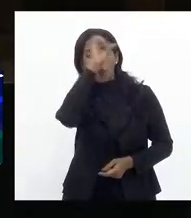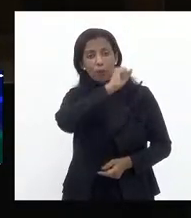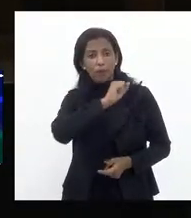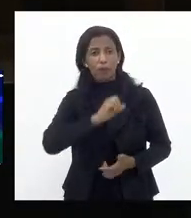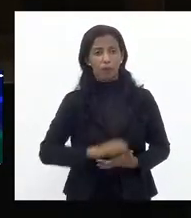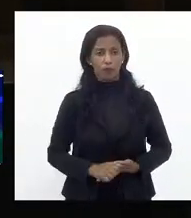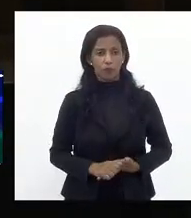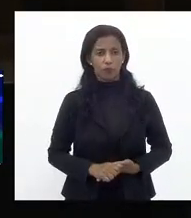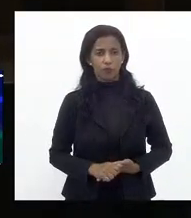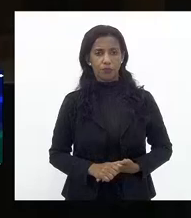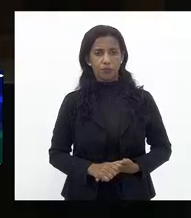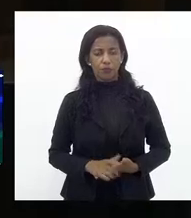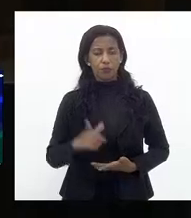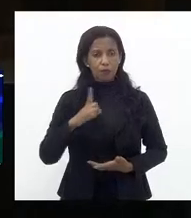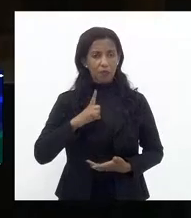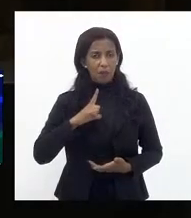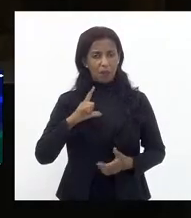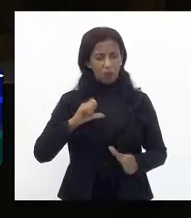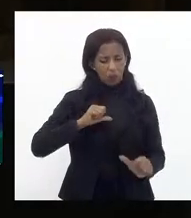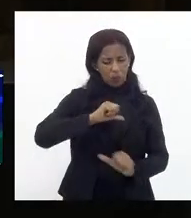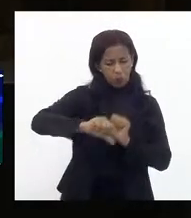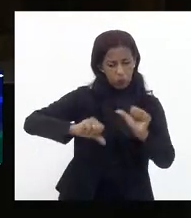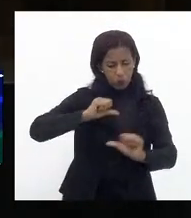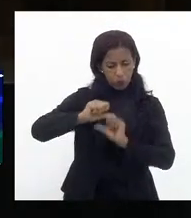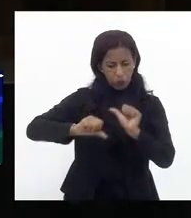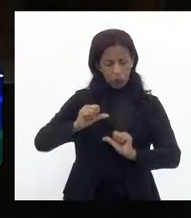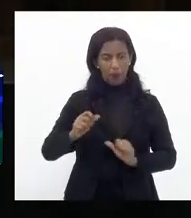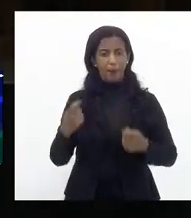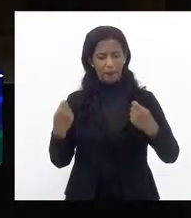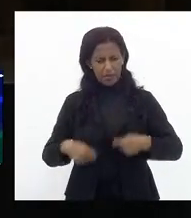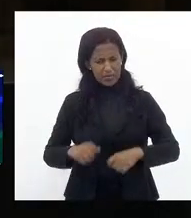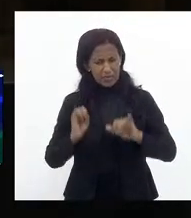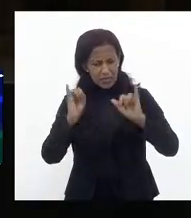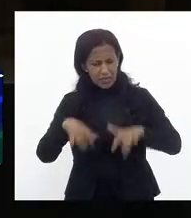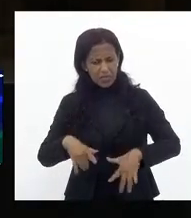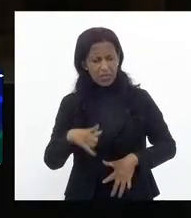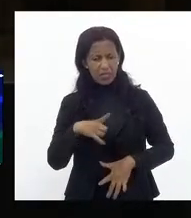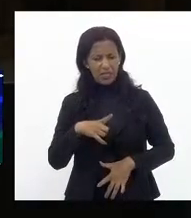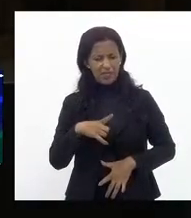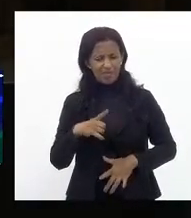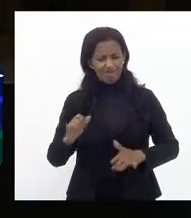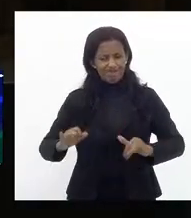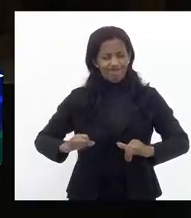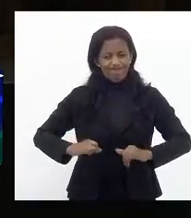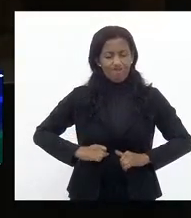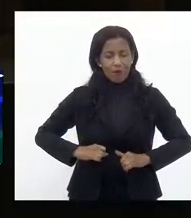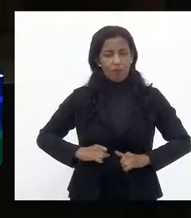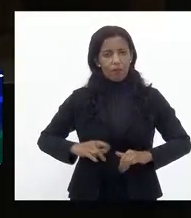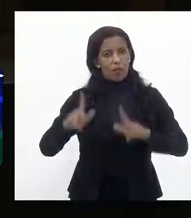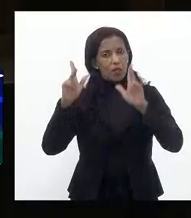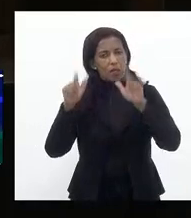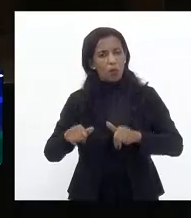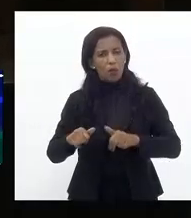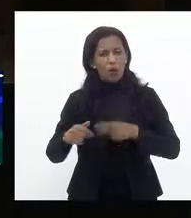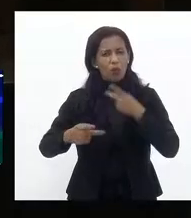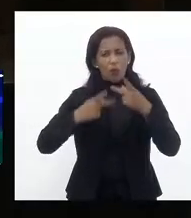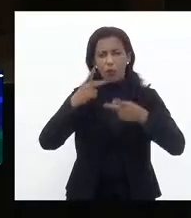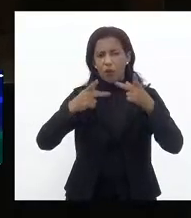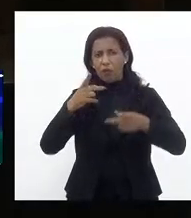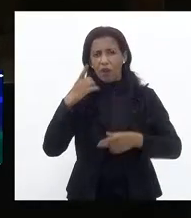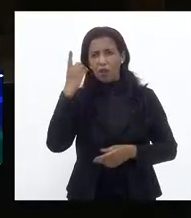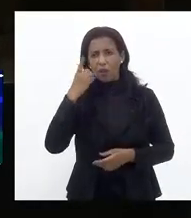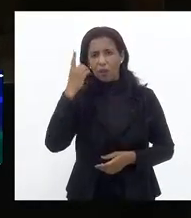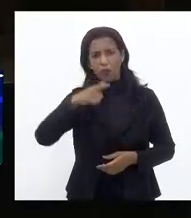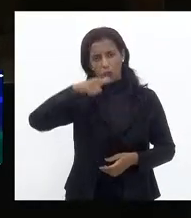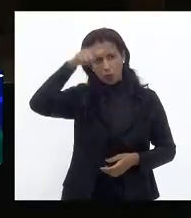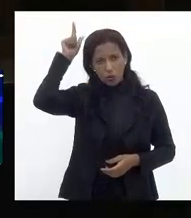compreendemos que, para haver uma reforma, vai ter, sim, uma dor. Assim como foi a fala inteira do deputado